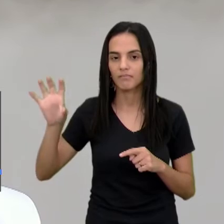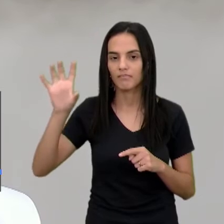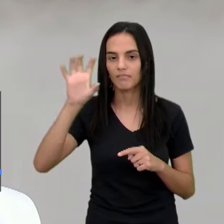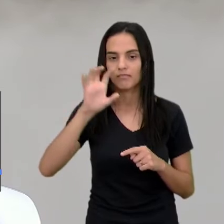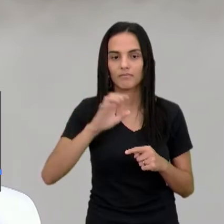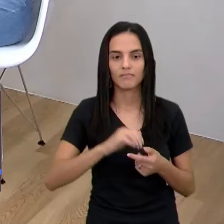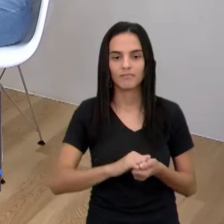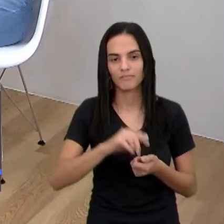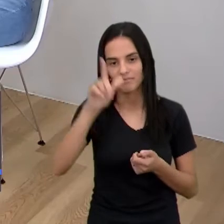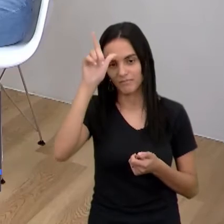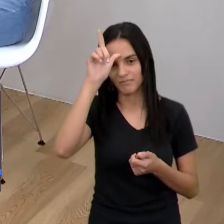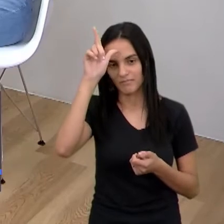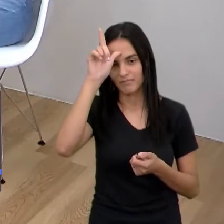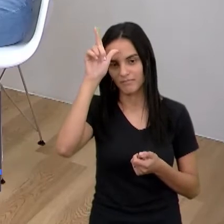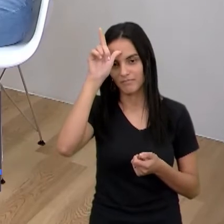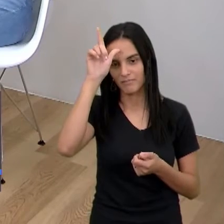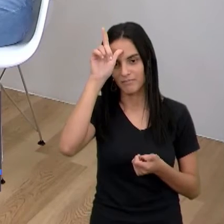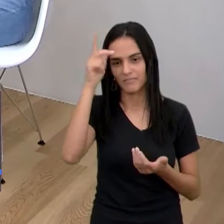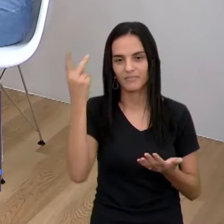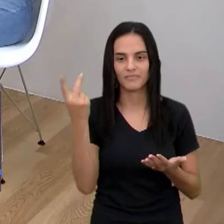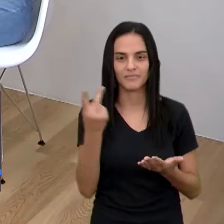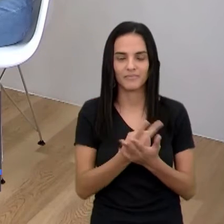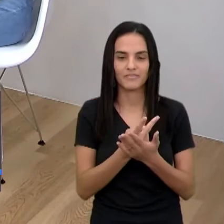se... Errou!